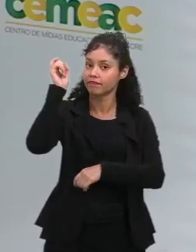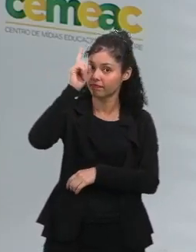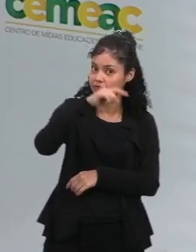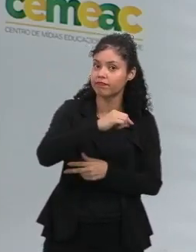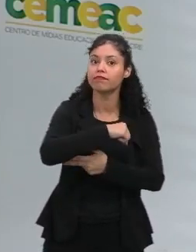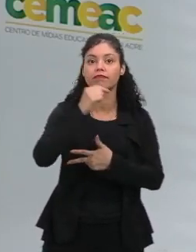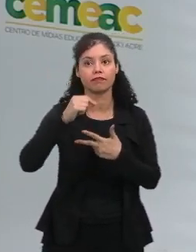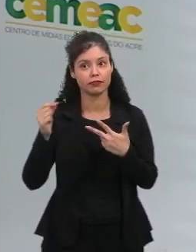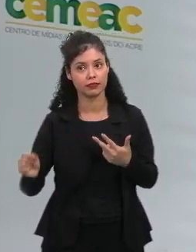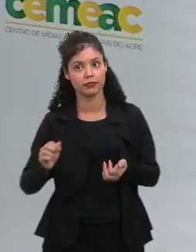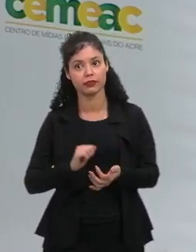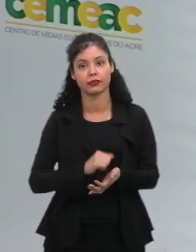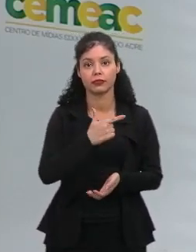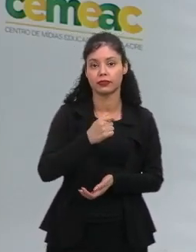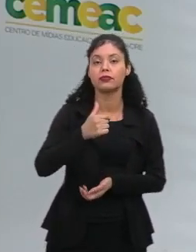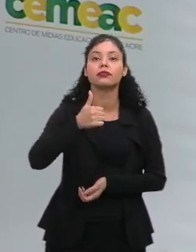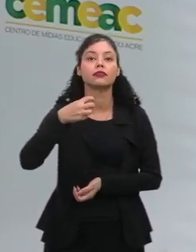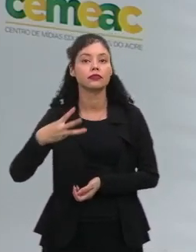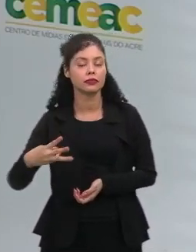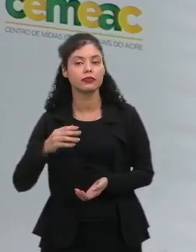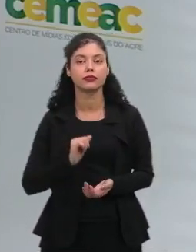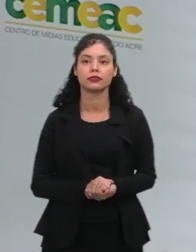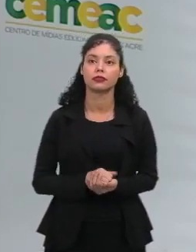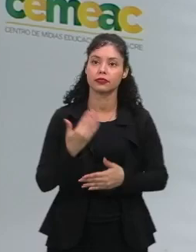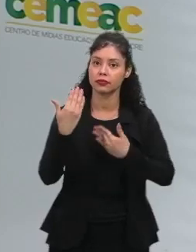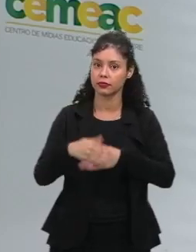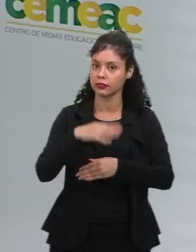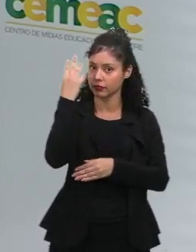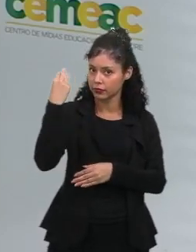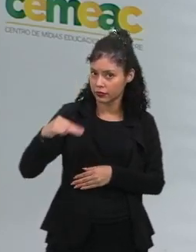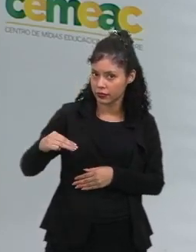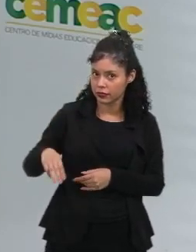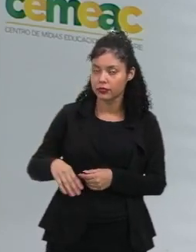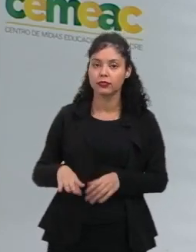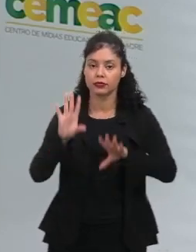do Enem 2023 na prova de matemática. É importante